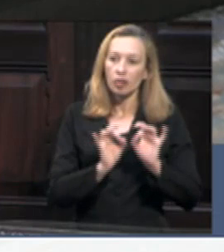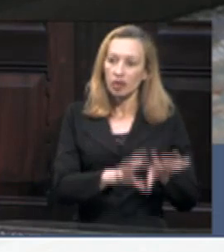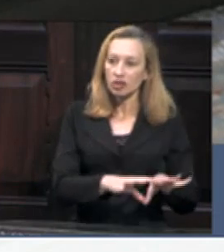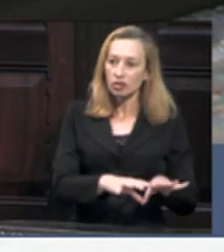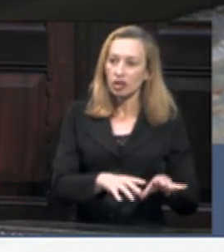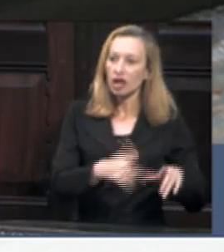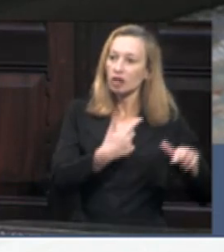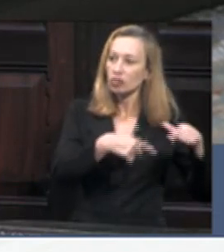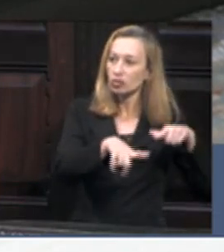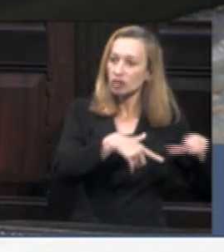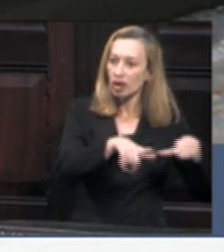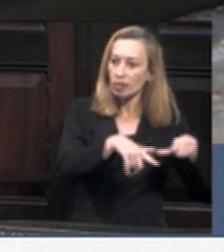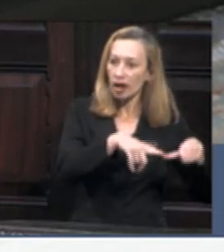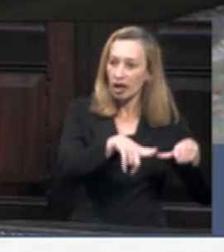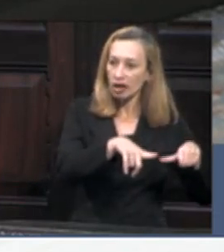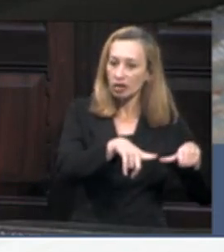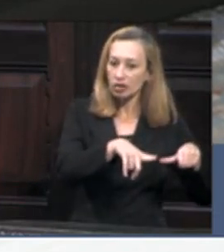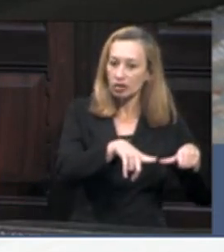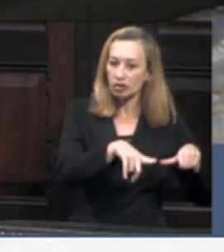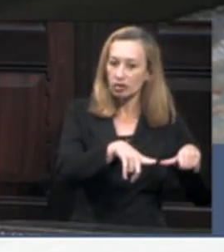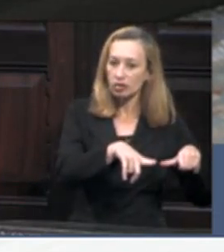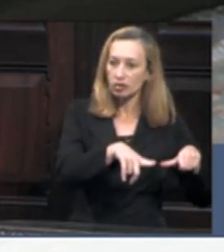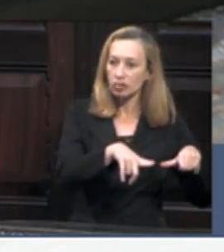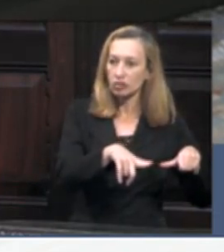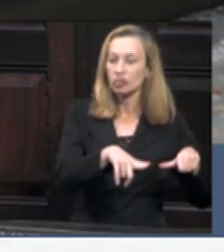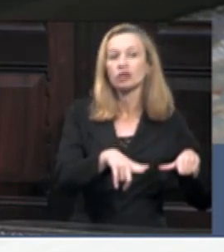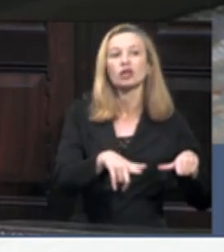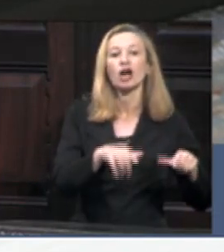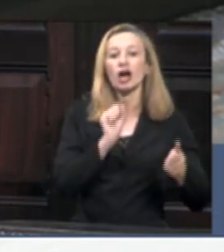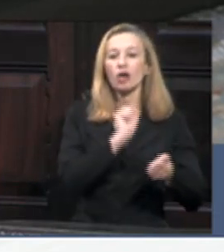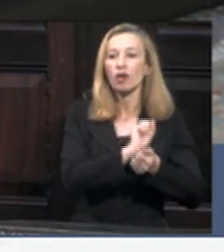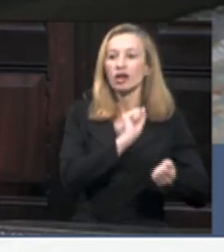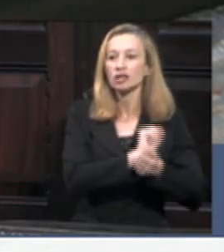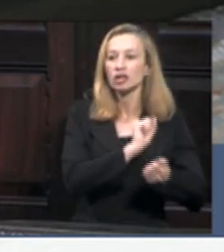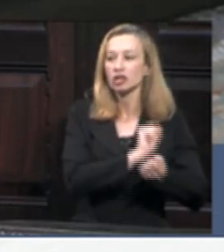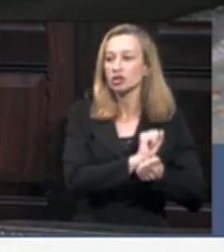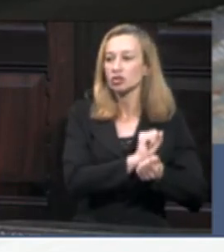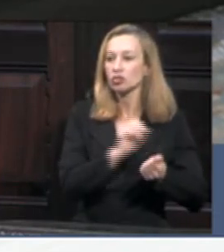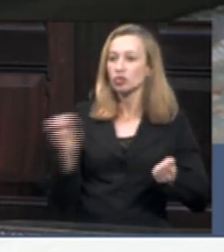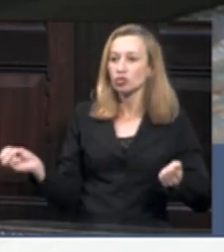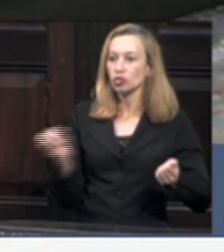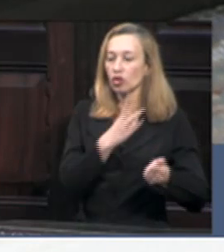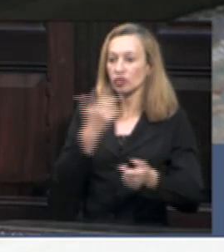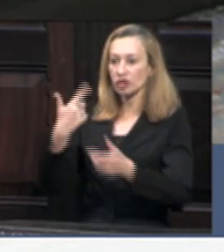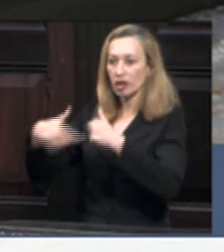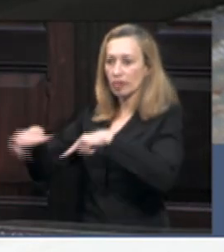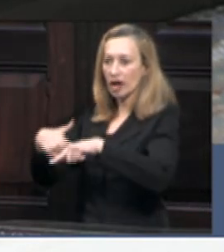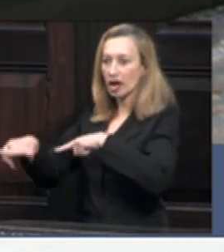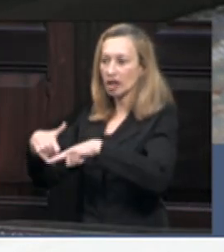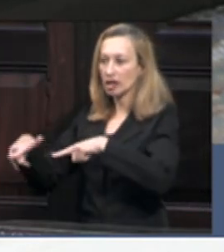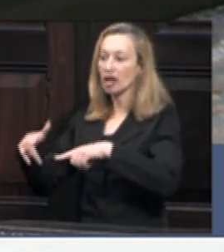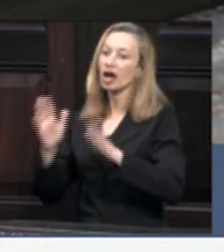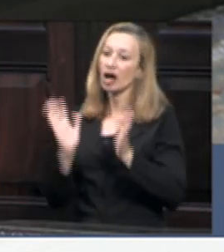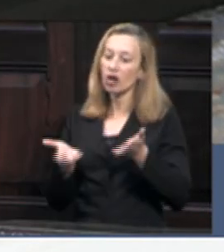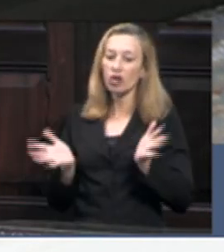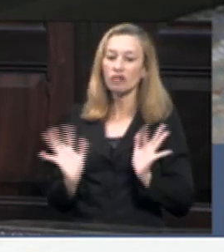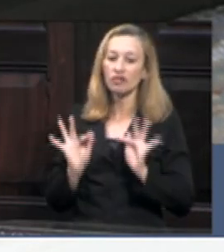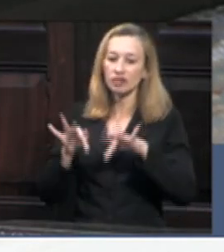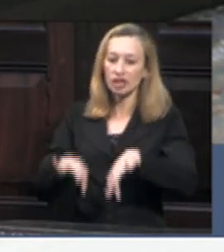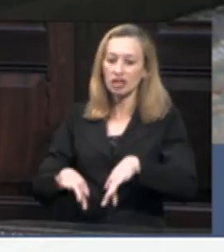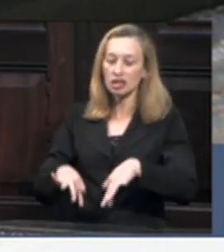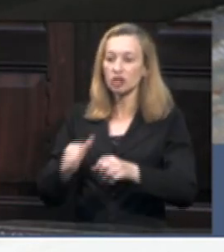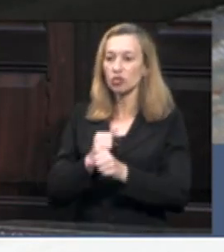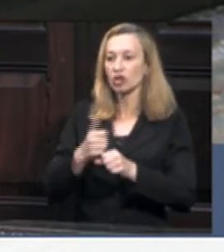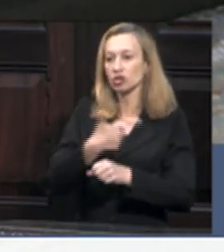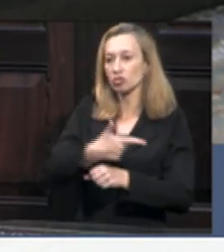preparatório pré-admissional. Entretanto, vai terminando o ano de 2018 e, se terminar, eles